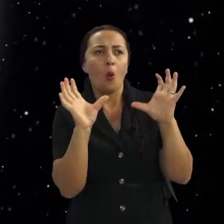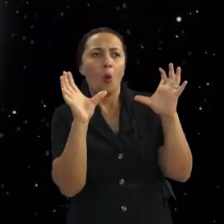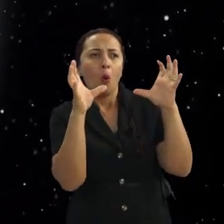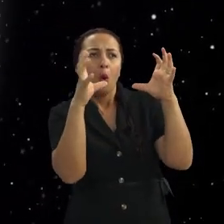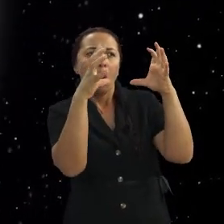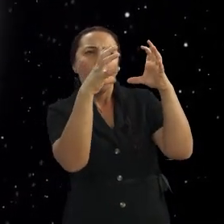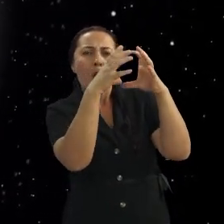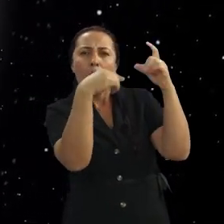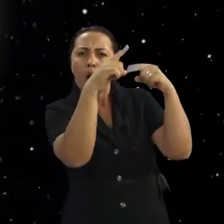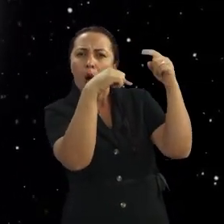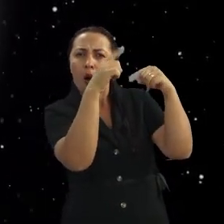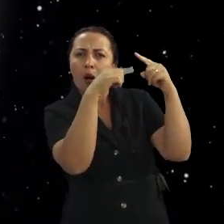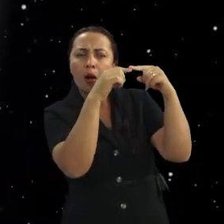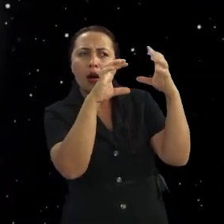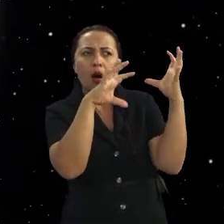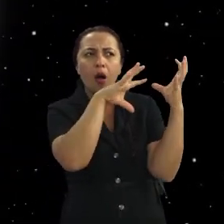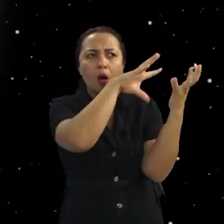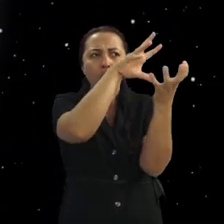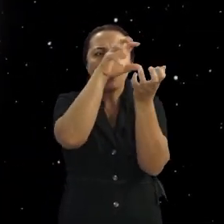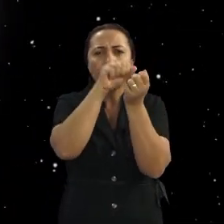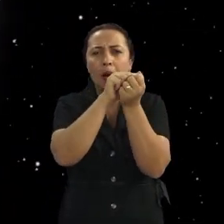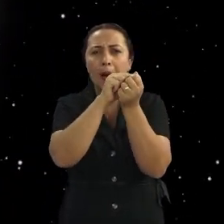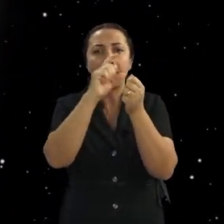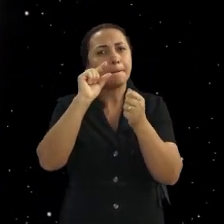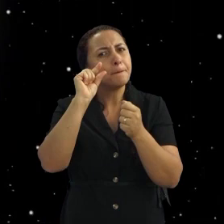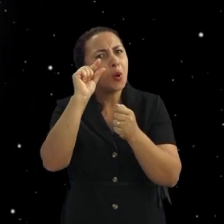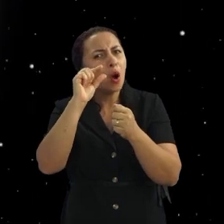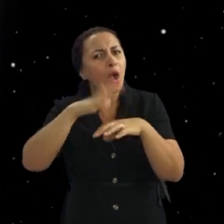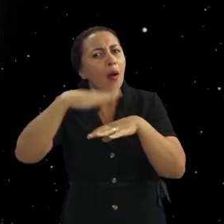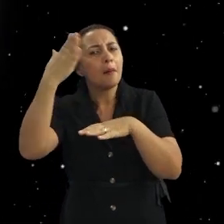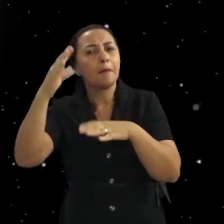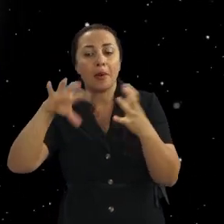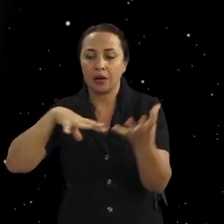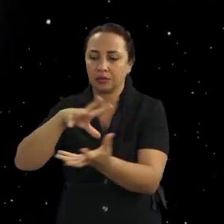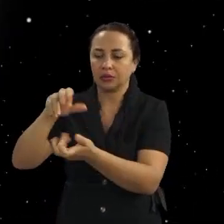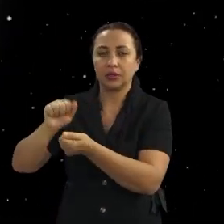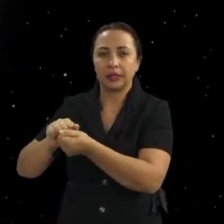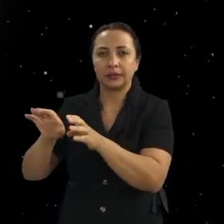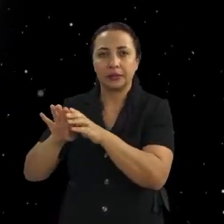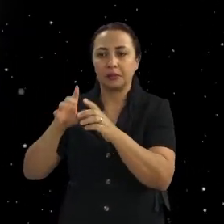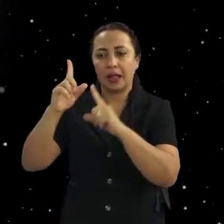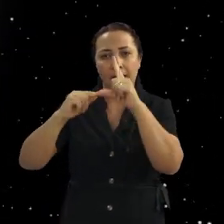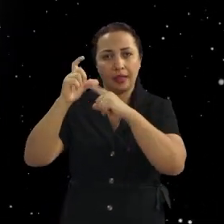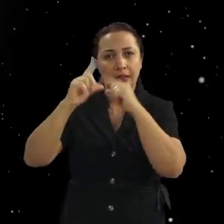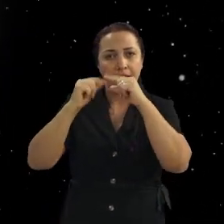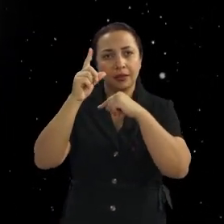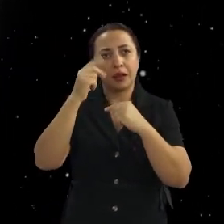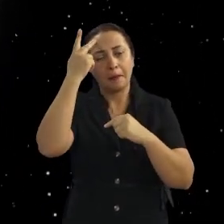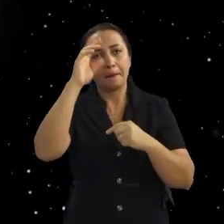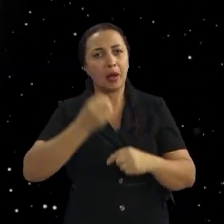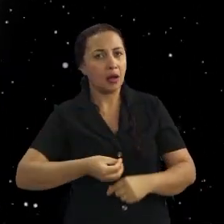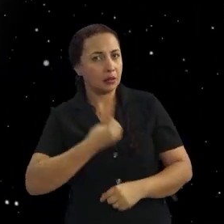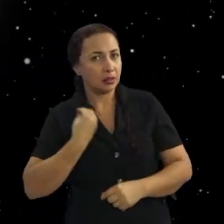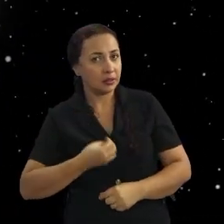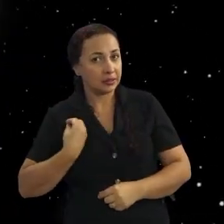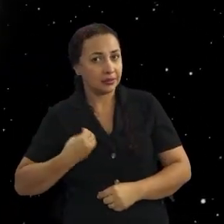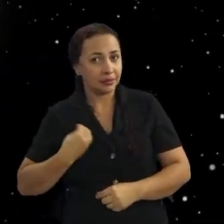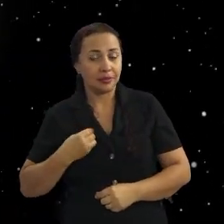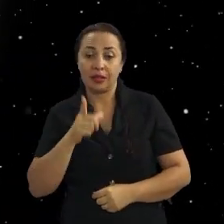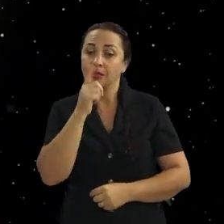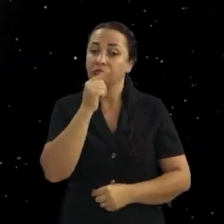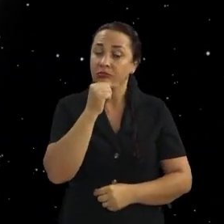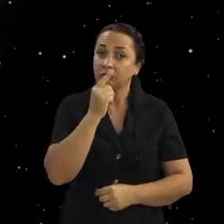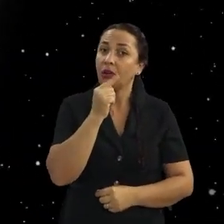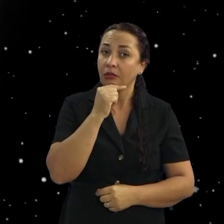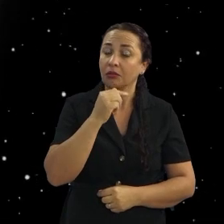um corpo celeste um pouco maior que a terra e com uma localização em relação à estrela que orbita ideal para a existência